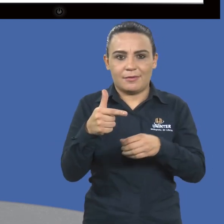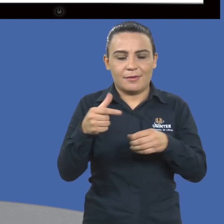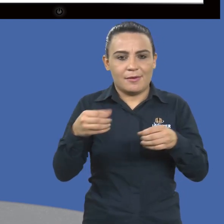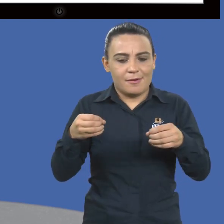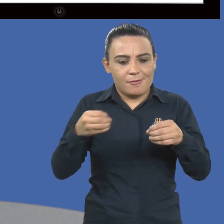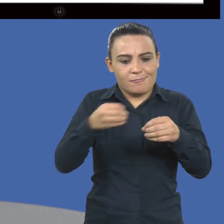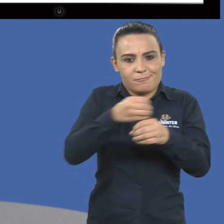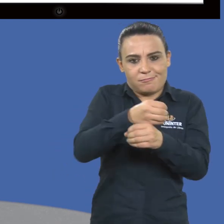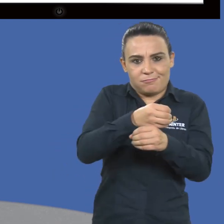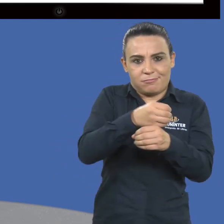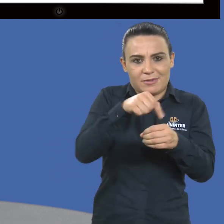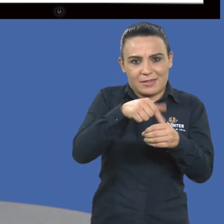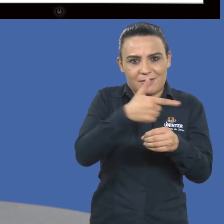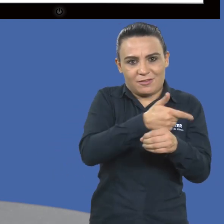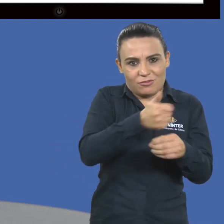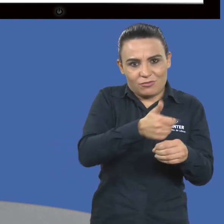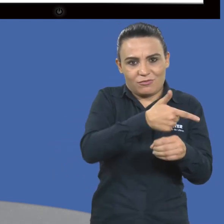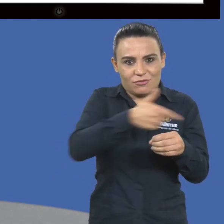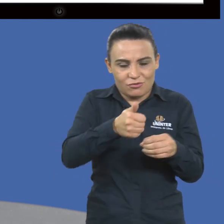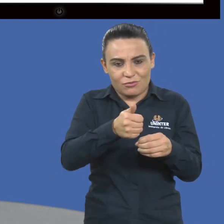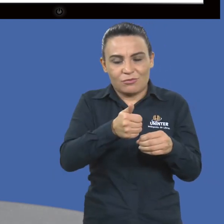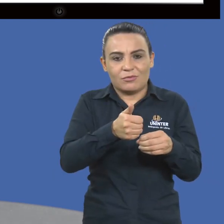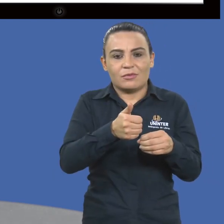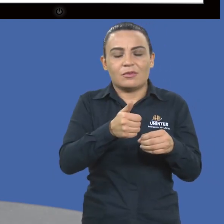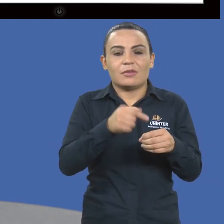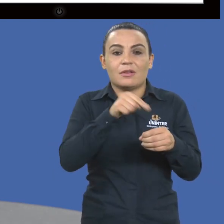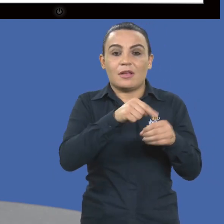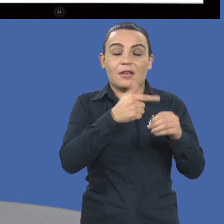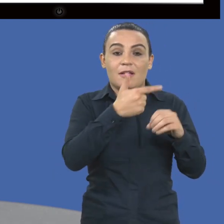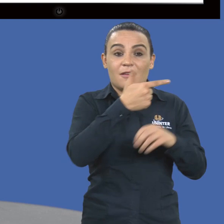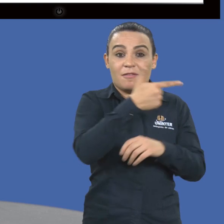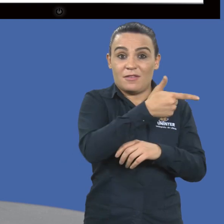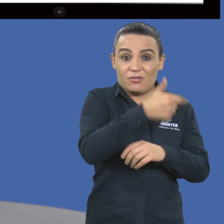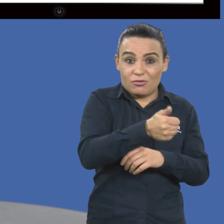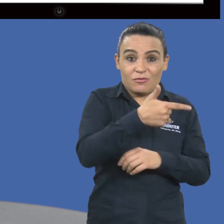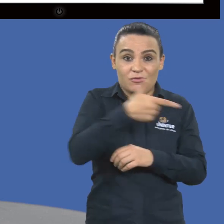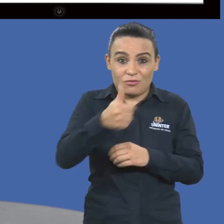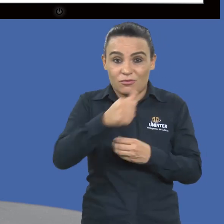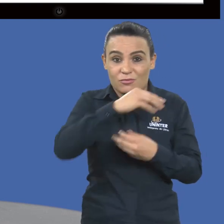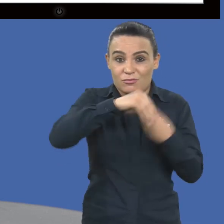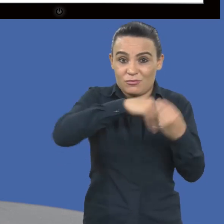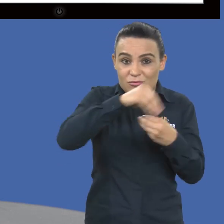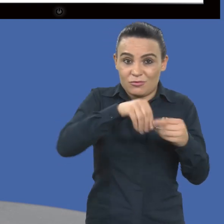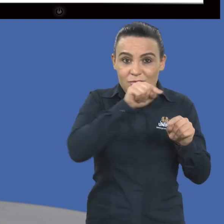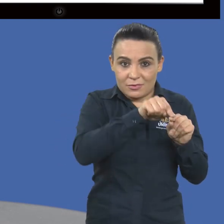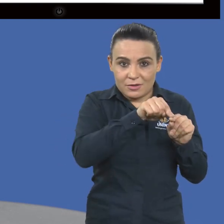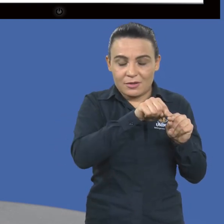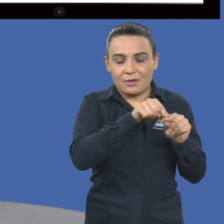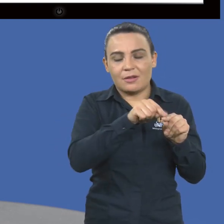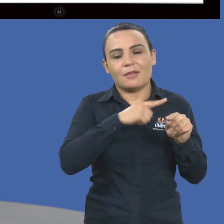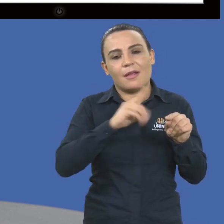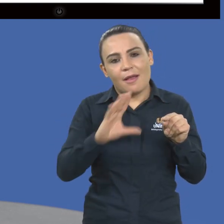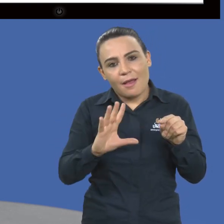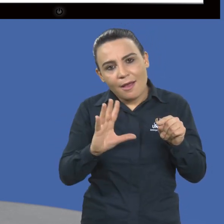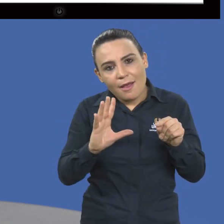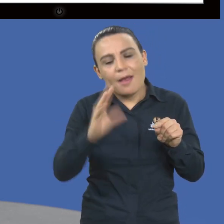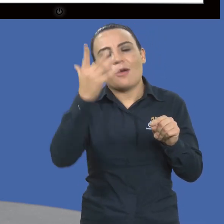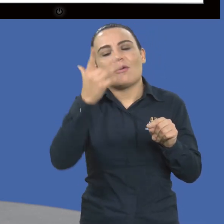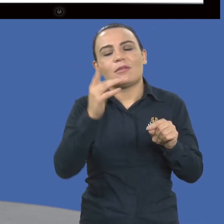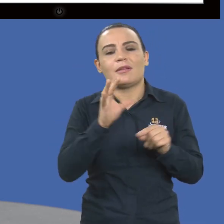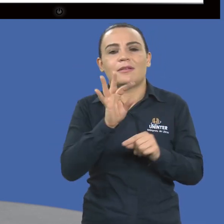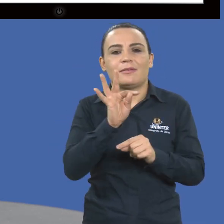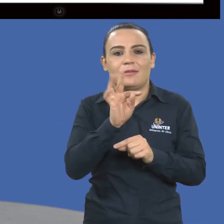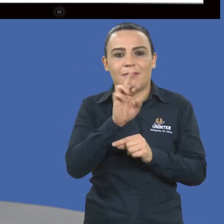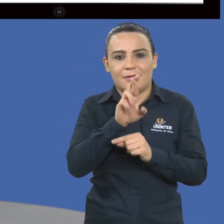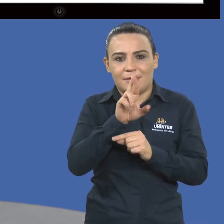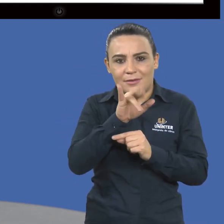2 cromossomos 21 fertilizando um outro gameta com um cromossomo 21 vai dar a